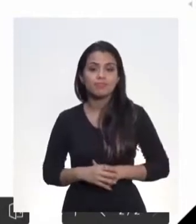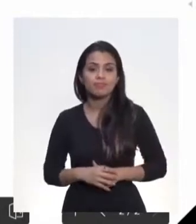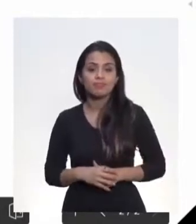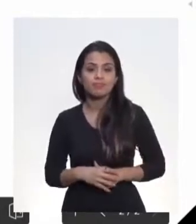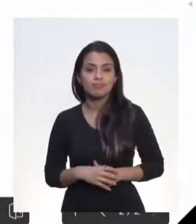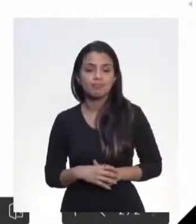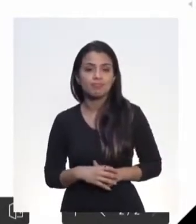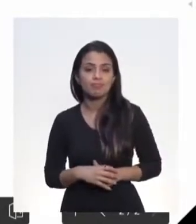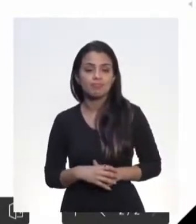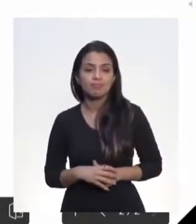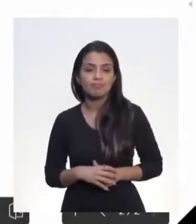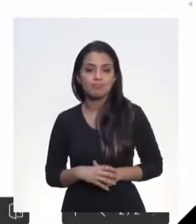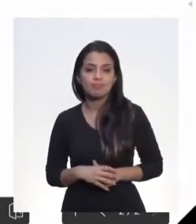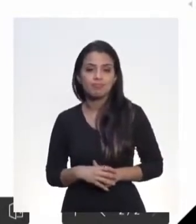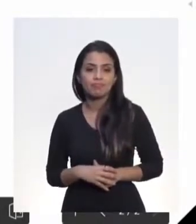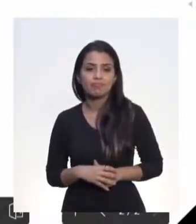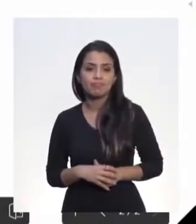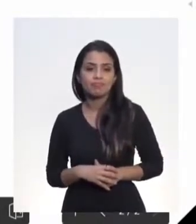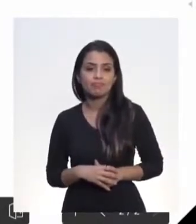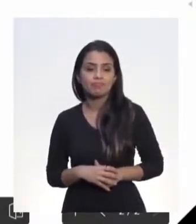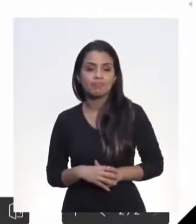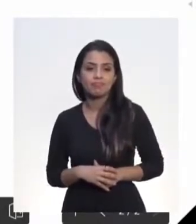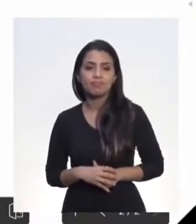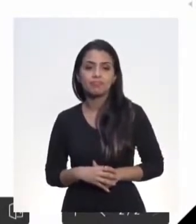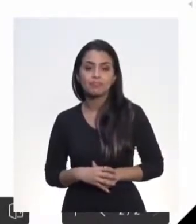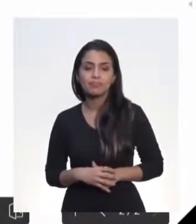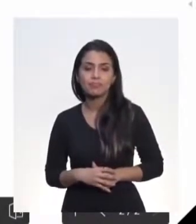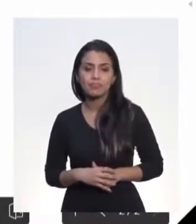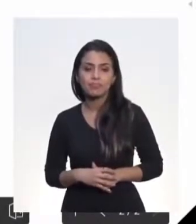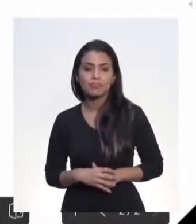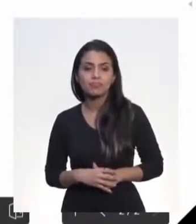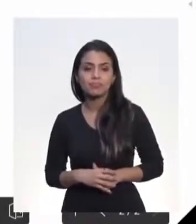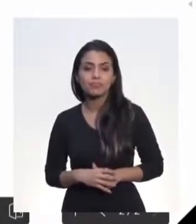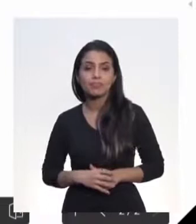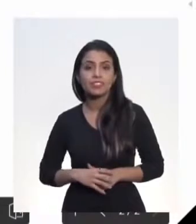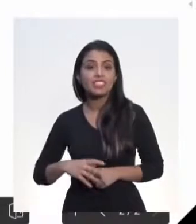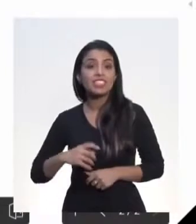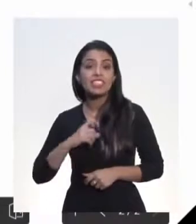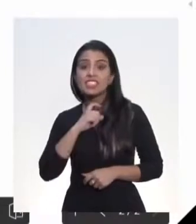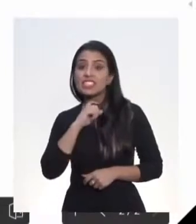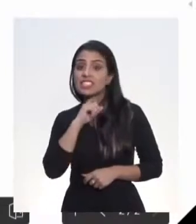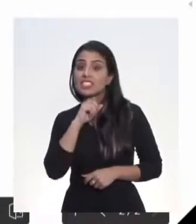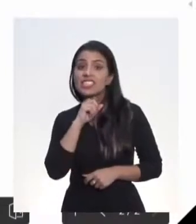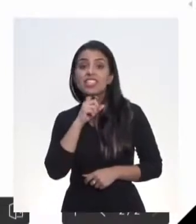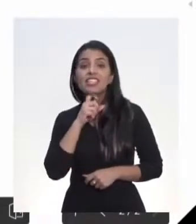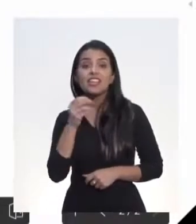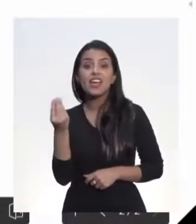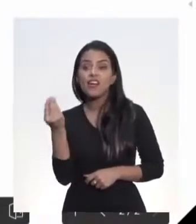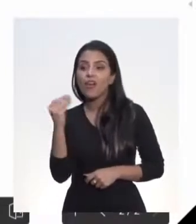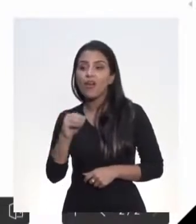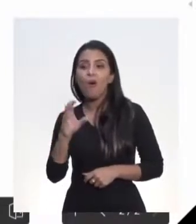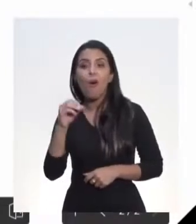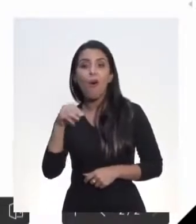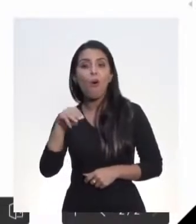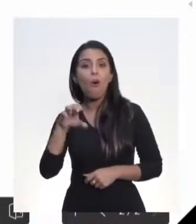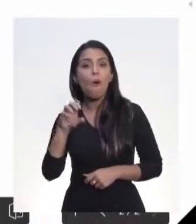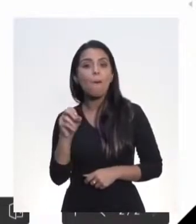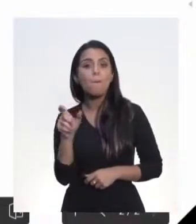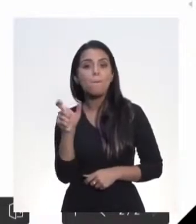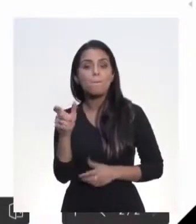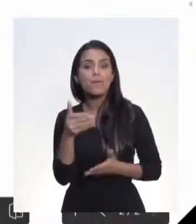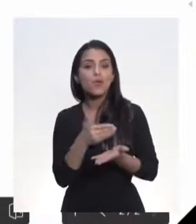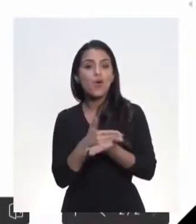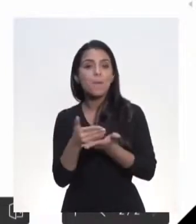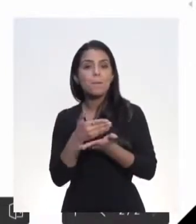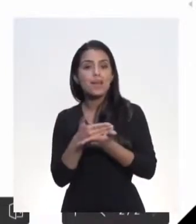resposta foi selecionada. Ninguém colocou como, mas foi muito legal, porque a gente